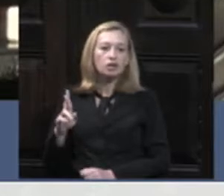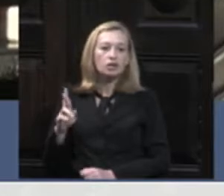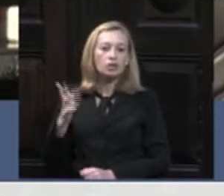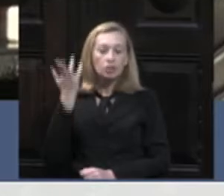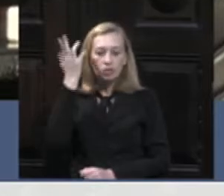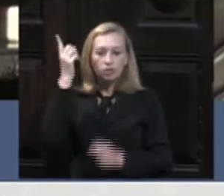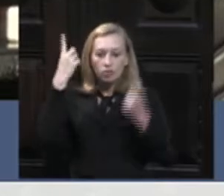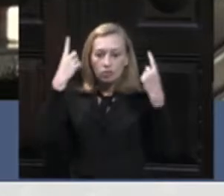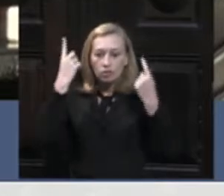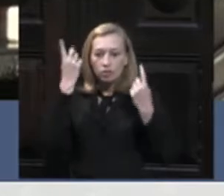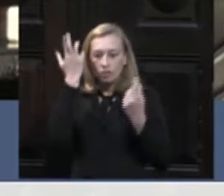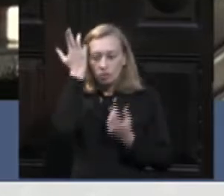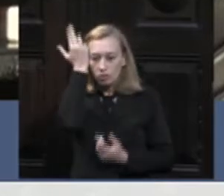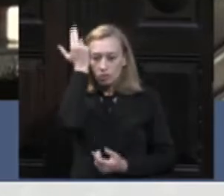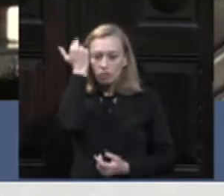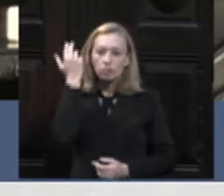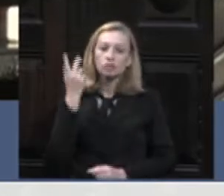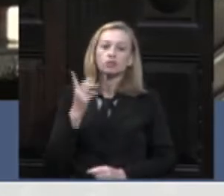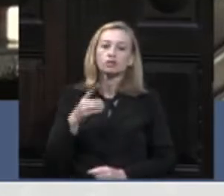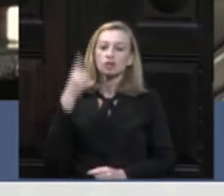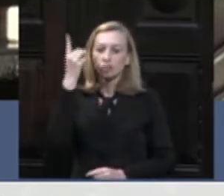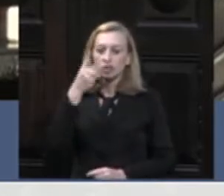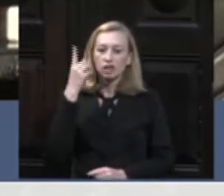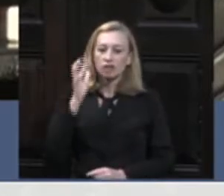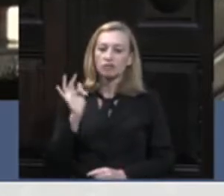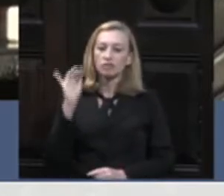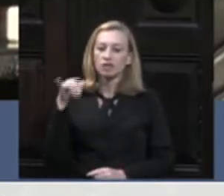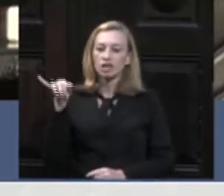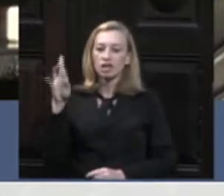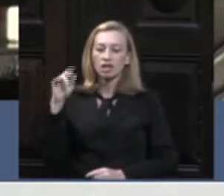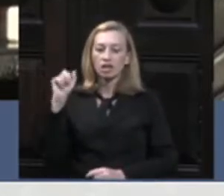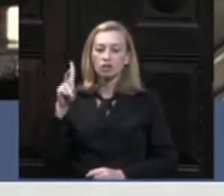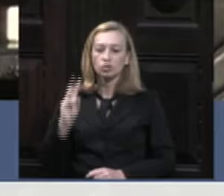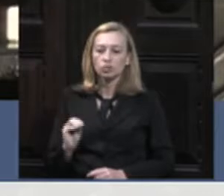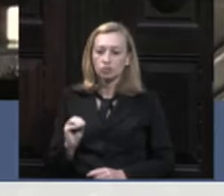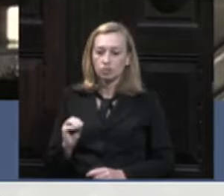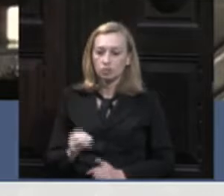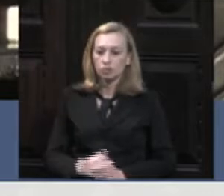deputada Daniele Guerreiro, deputado Figueiredo,